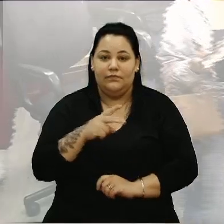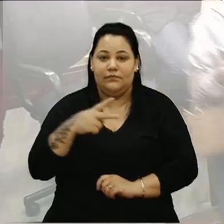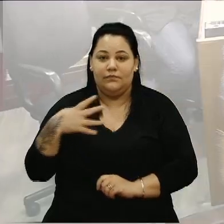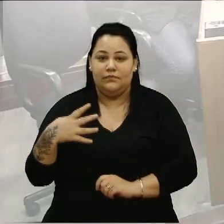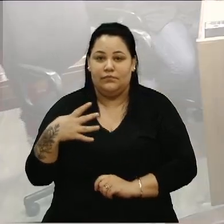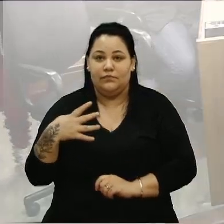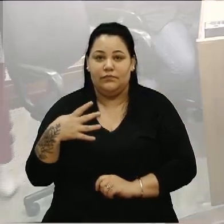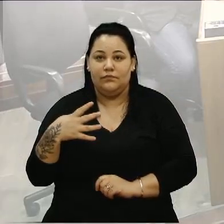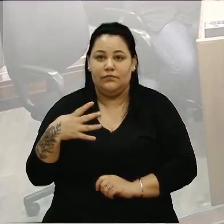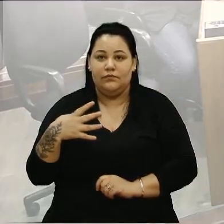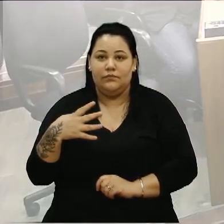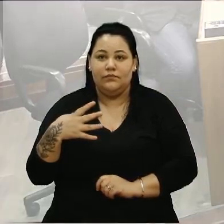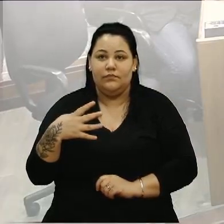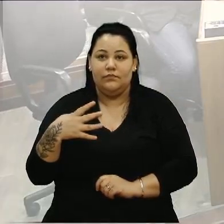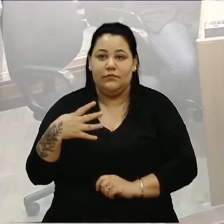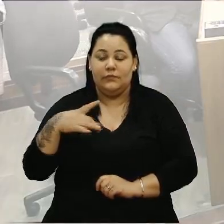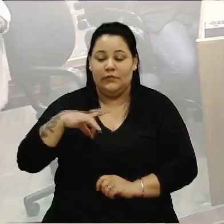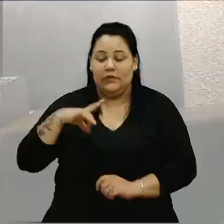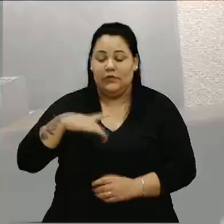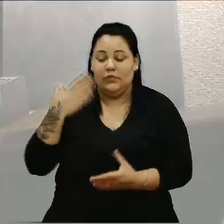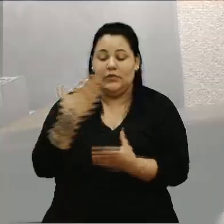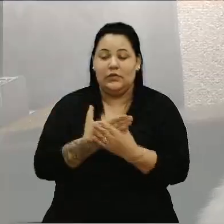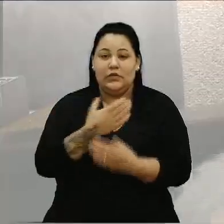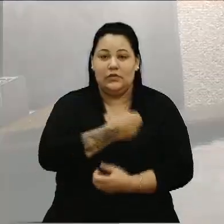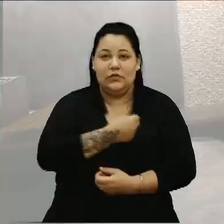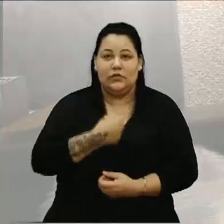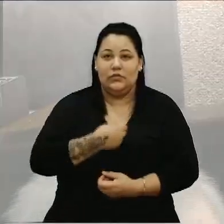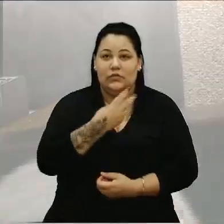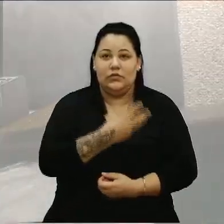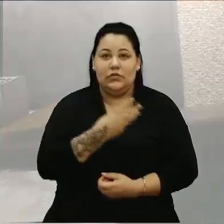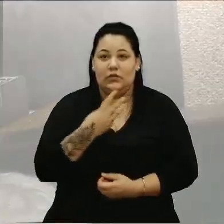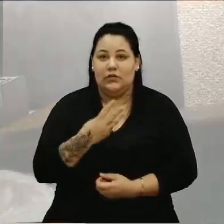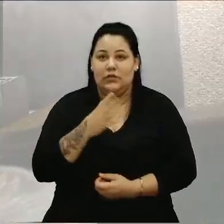21/2024, contido no processo número